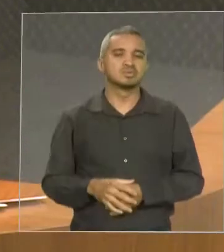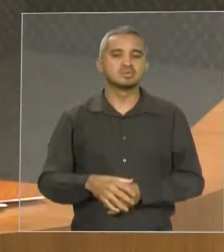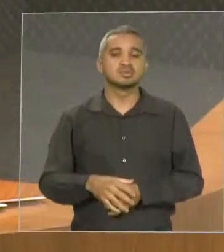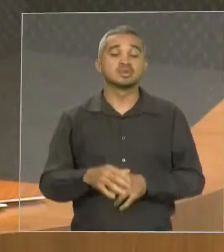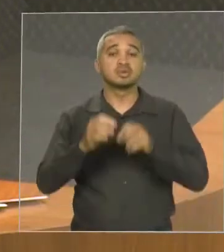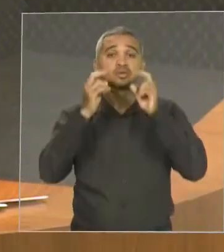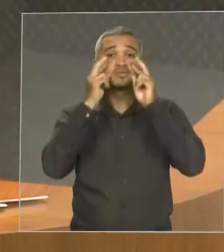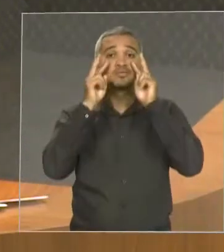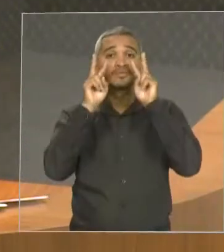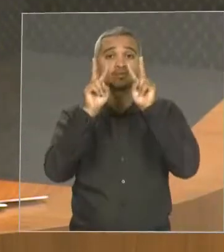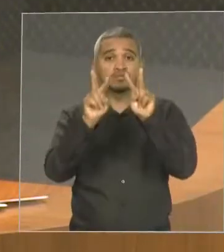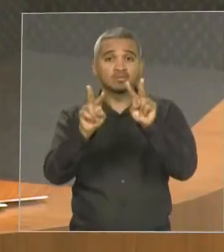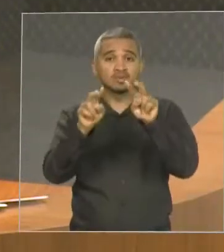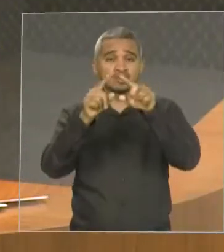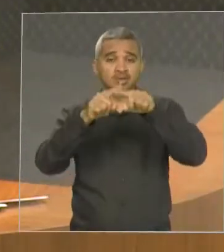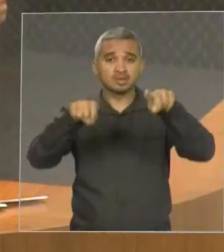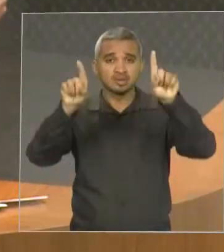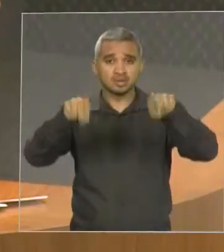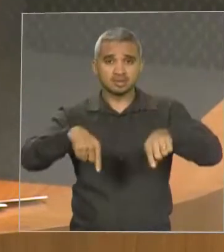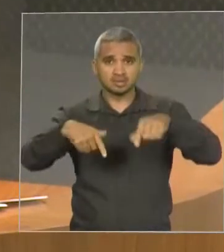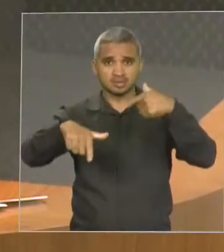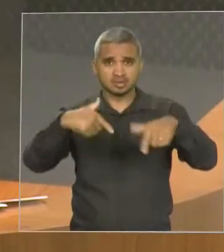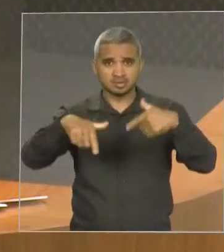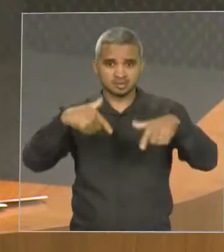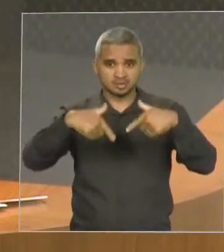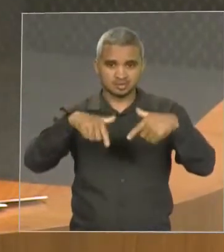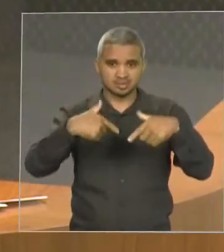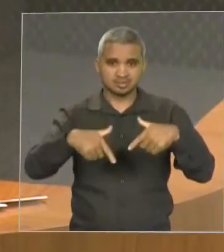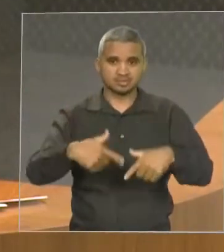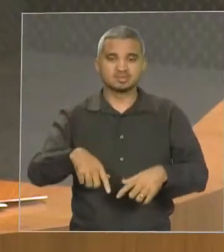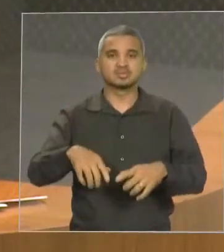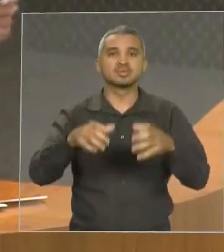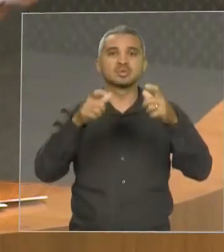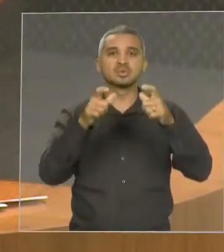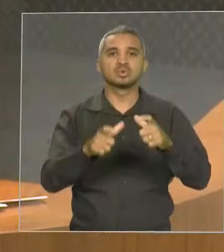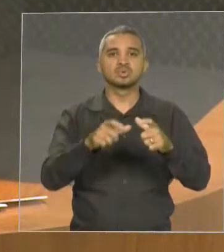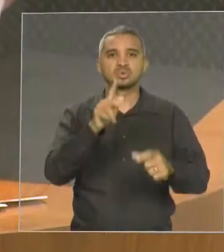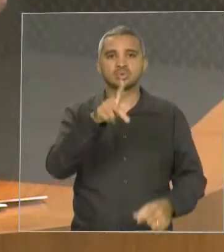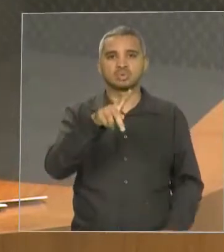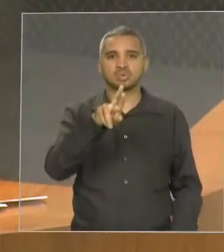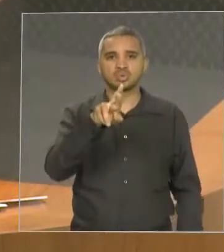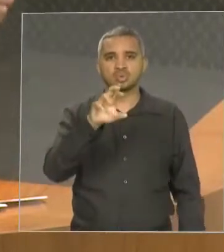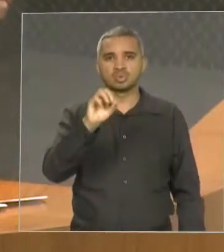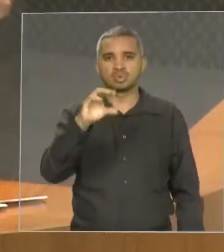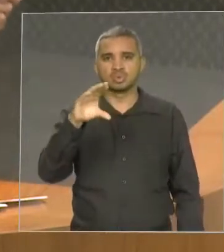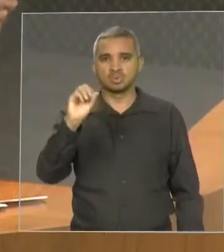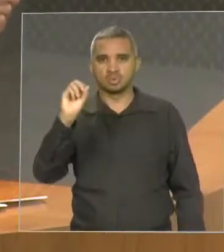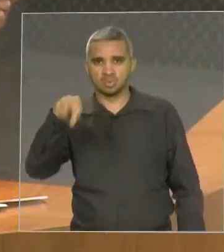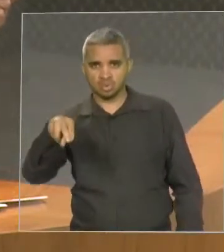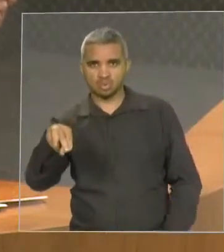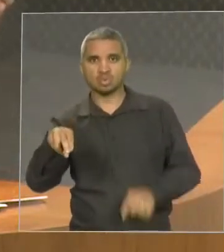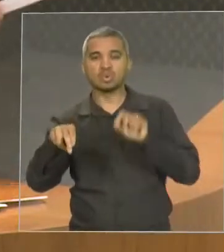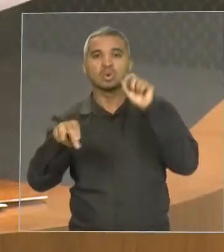os funcionários de cargo comissionados do PROCON na convenção do PCdoB.